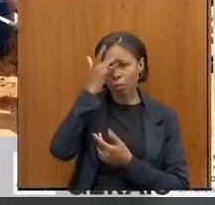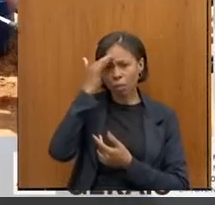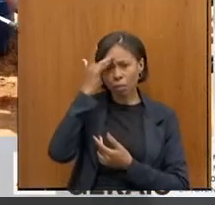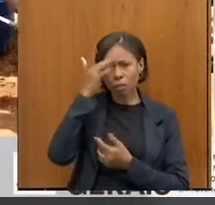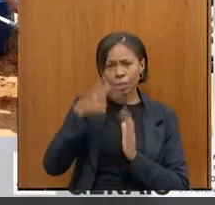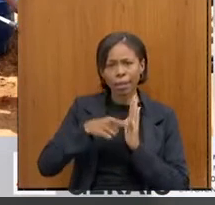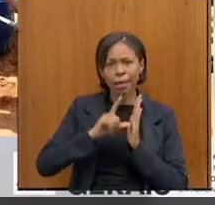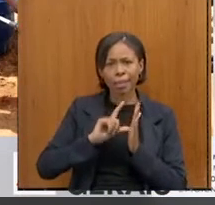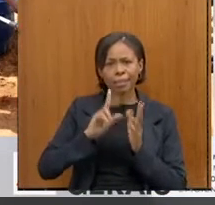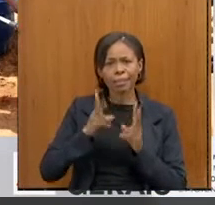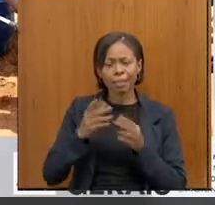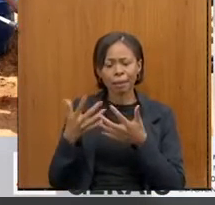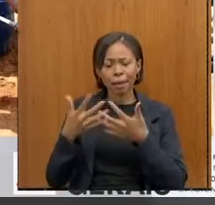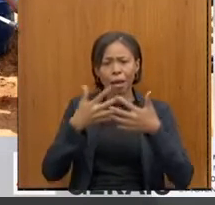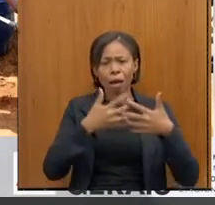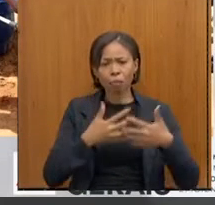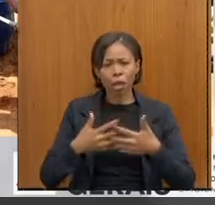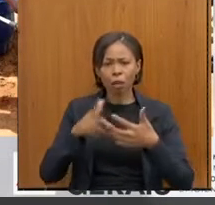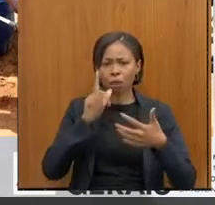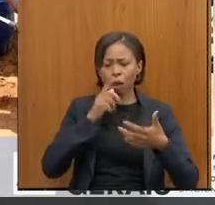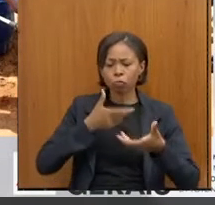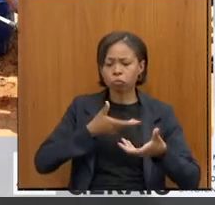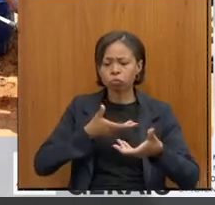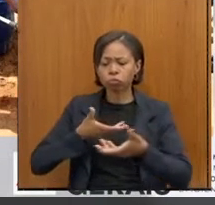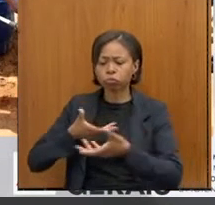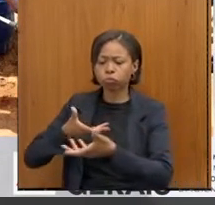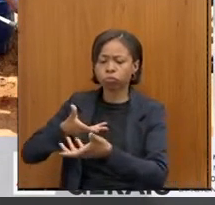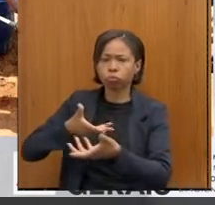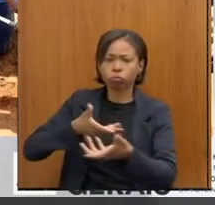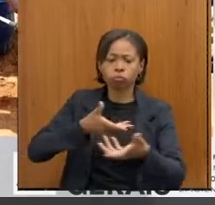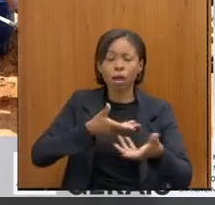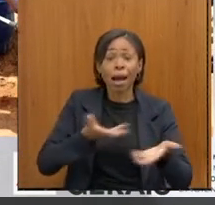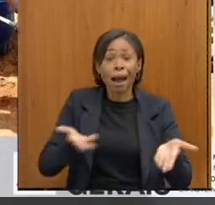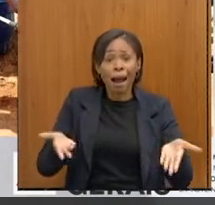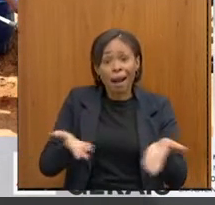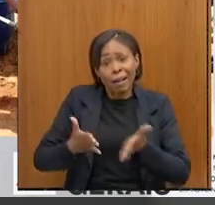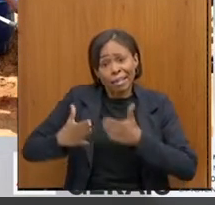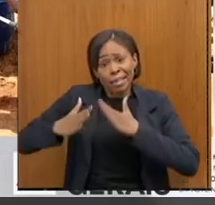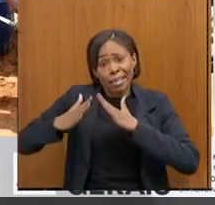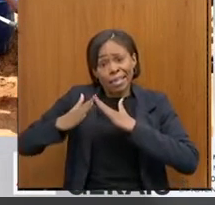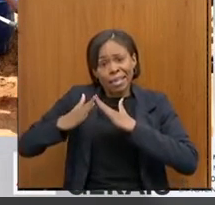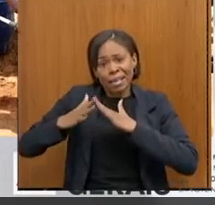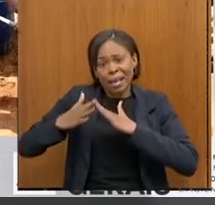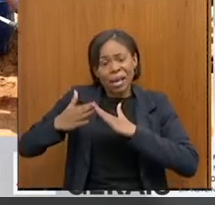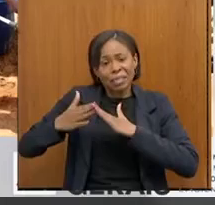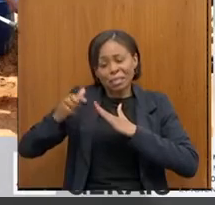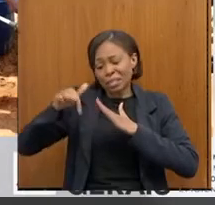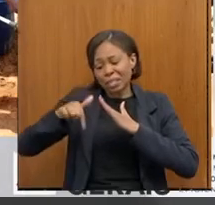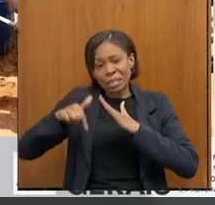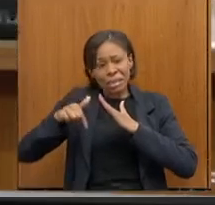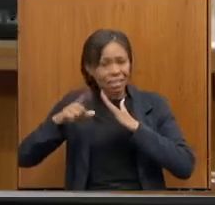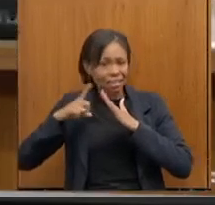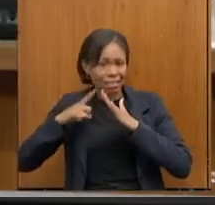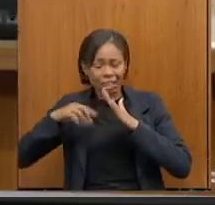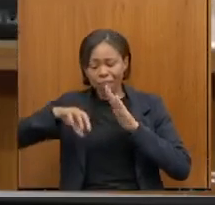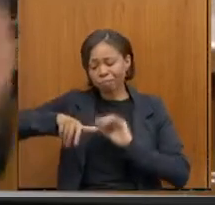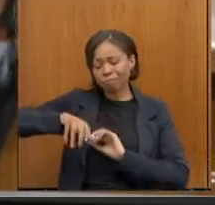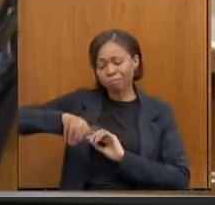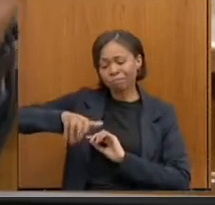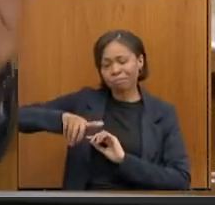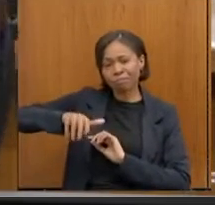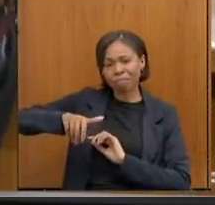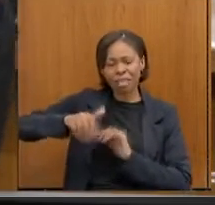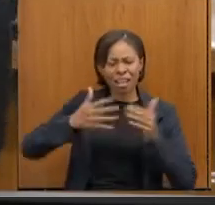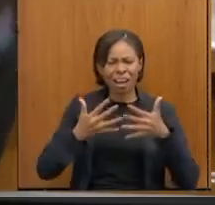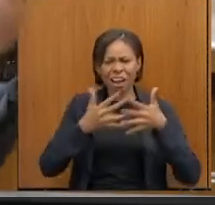caminhão pipa e que agora podem chegar na sua casa abrir a torneira e ter a dignidade de não depender mais caminhão